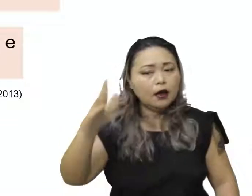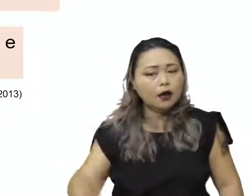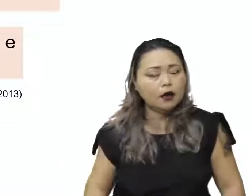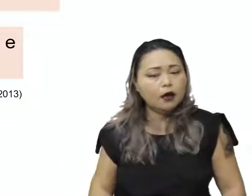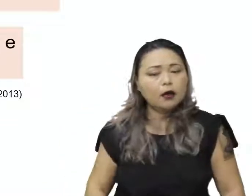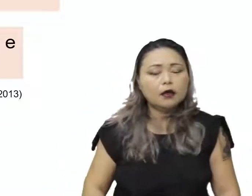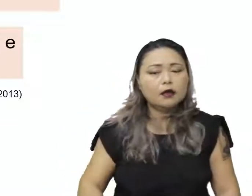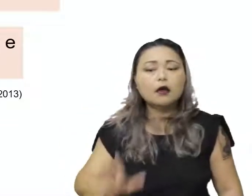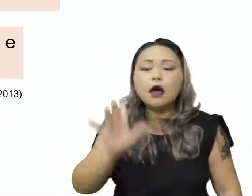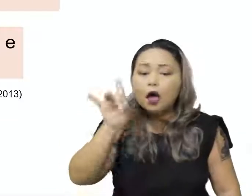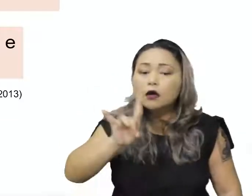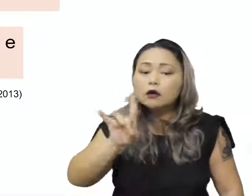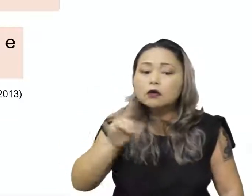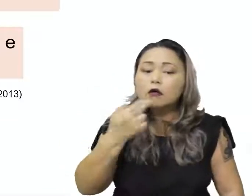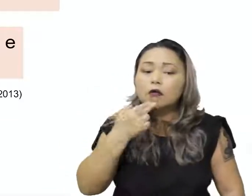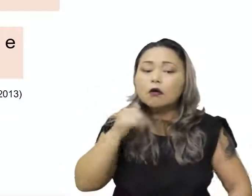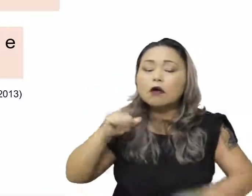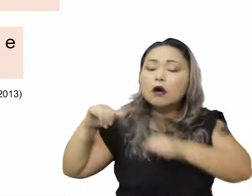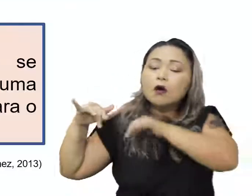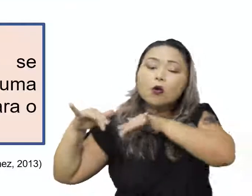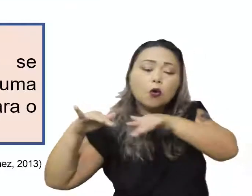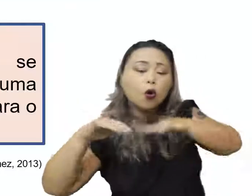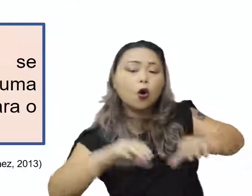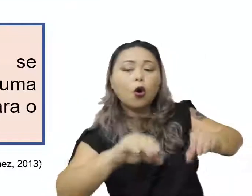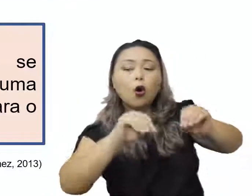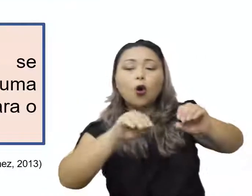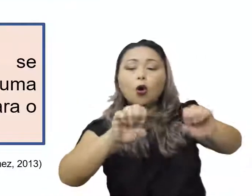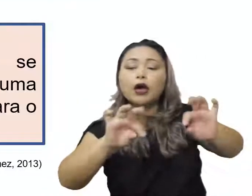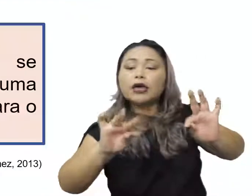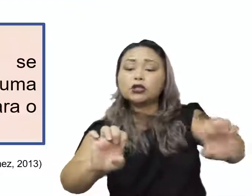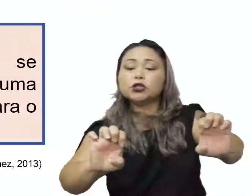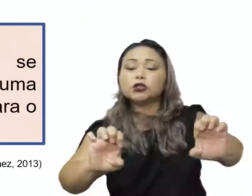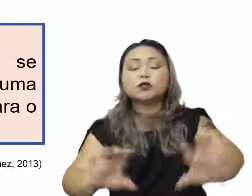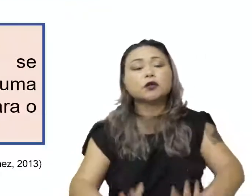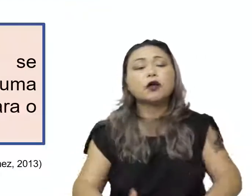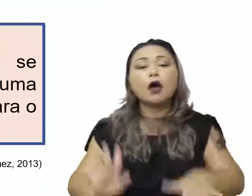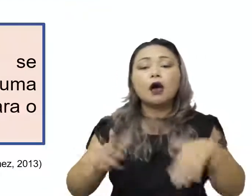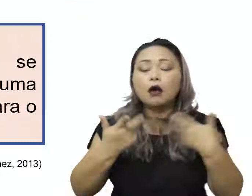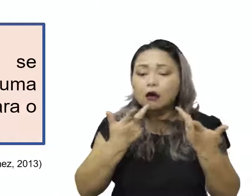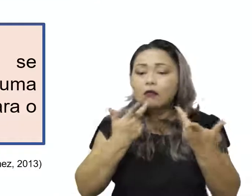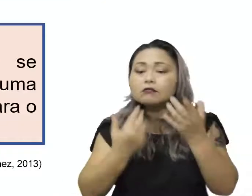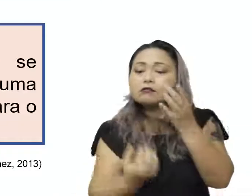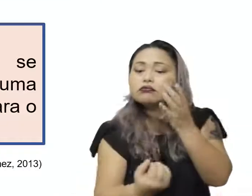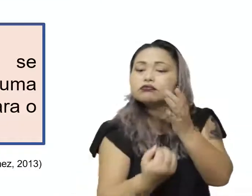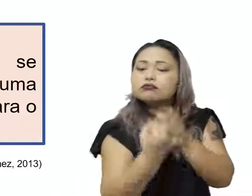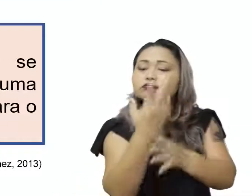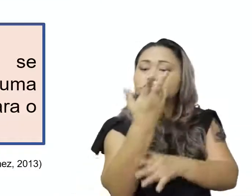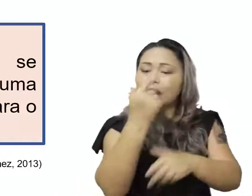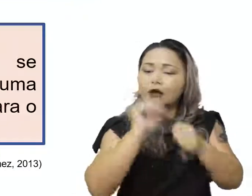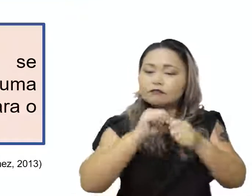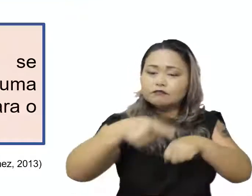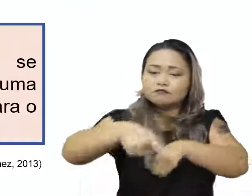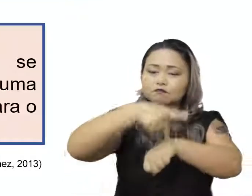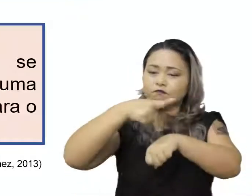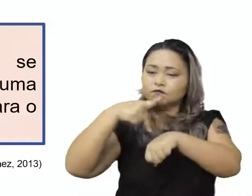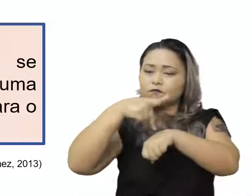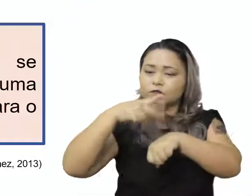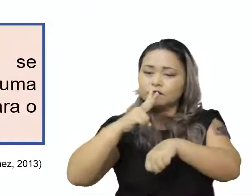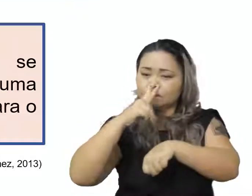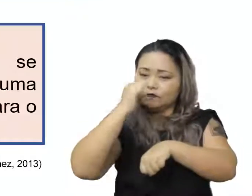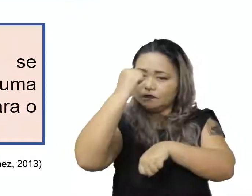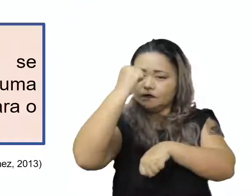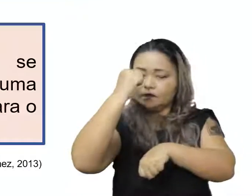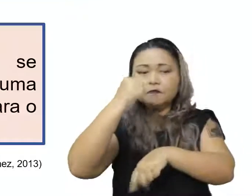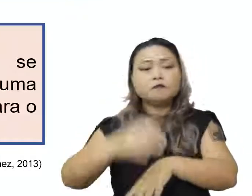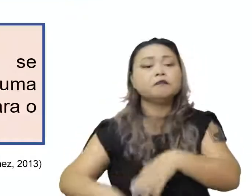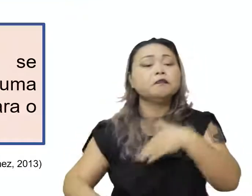Tá? Isso foi chamado Marcha para o Oeste. É assim que nasce uma potência. Tá?